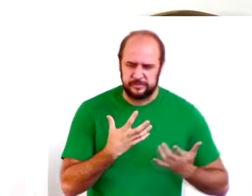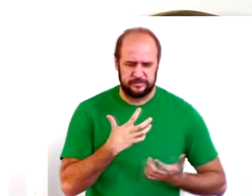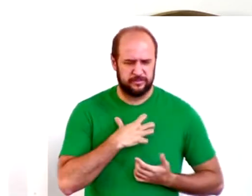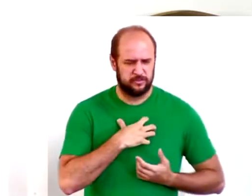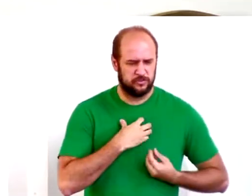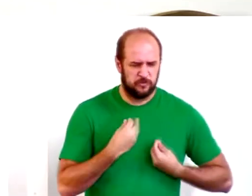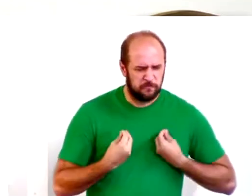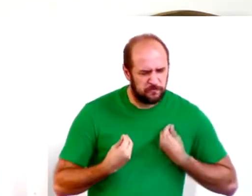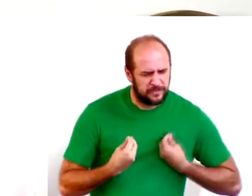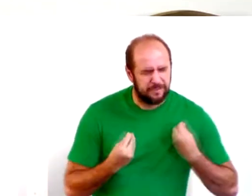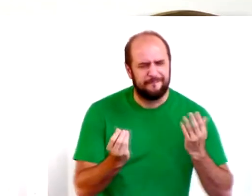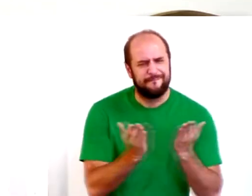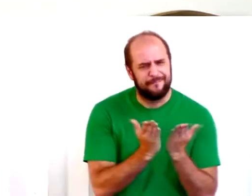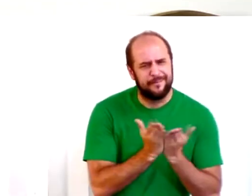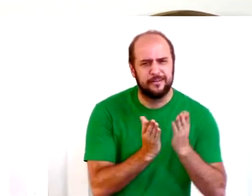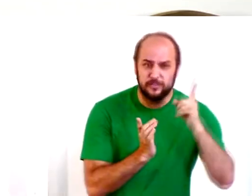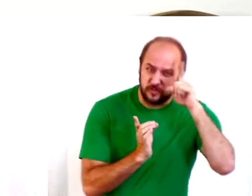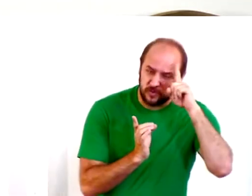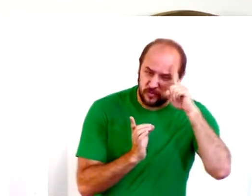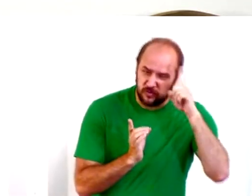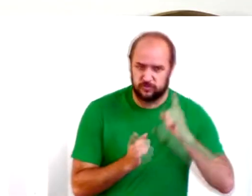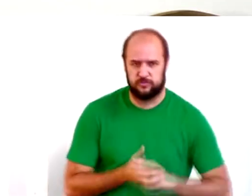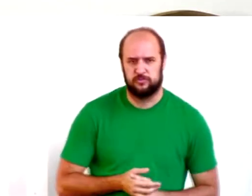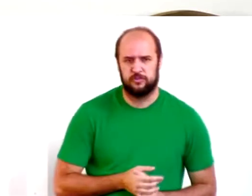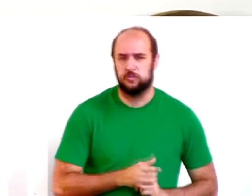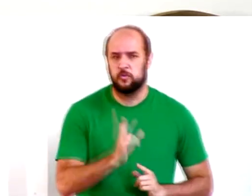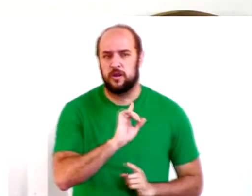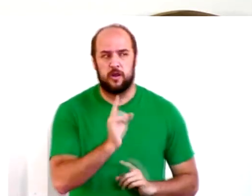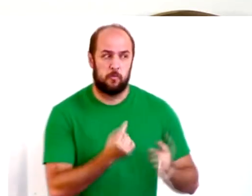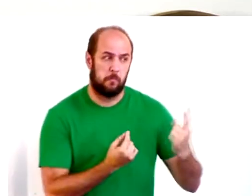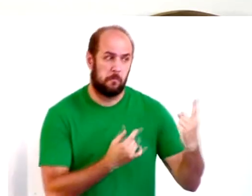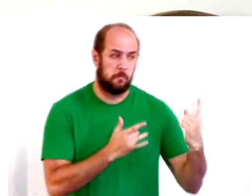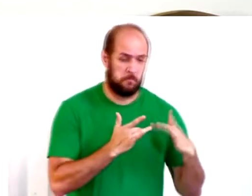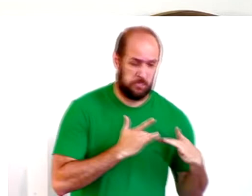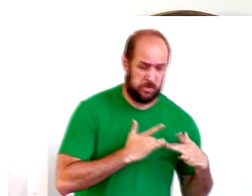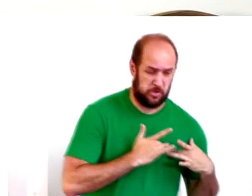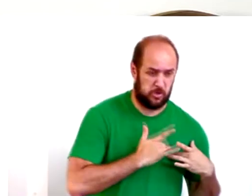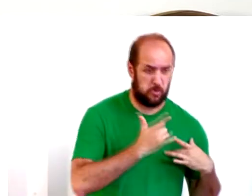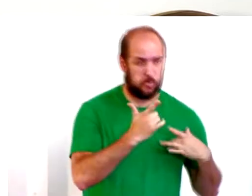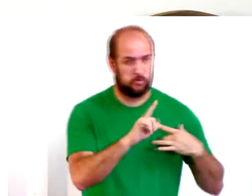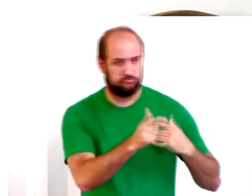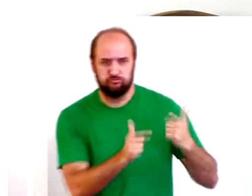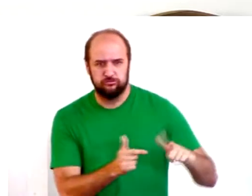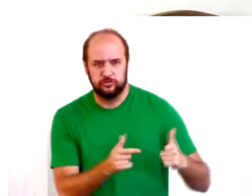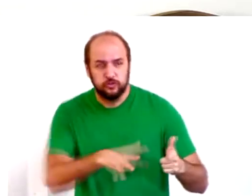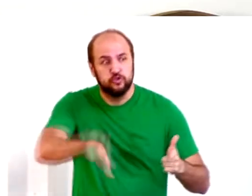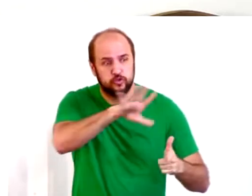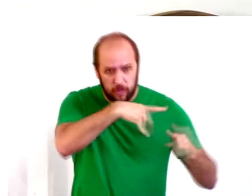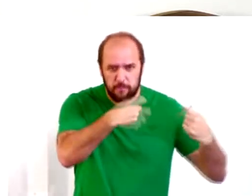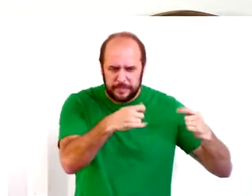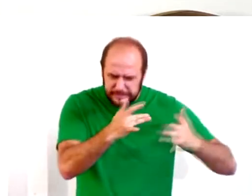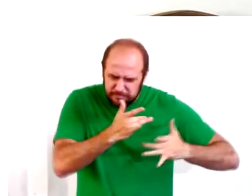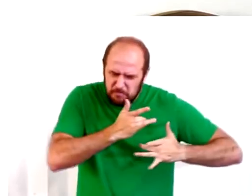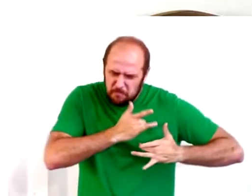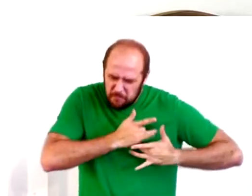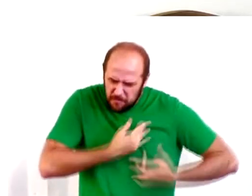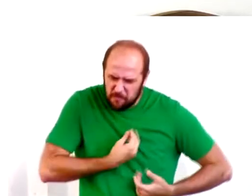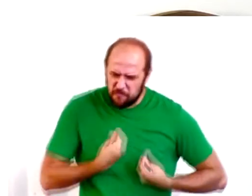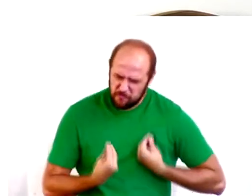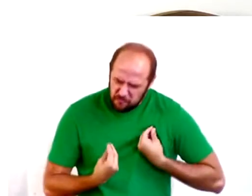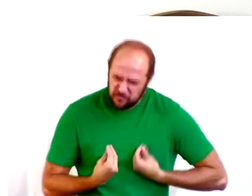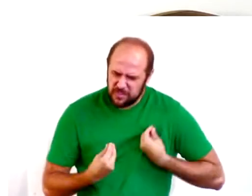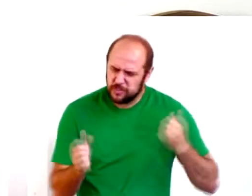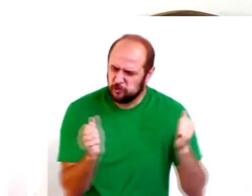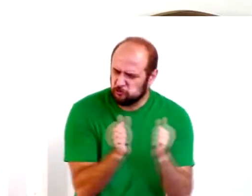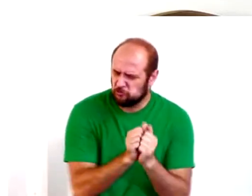vida cristã. Piedade não é para alguns só. A piedade, ou a ideia do viver com Deus,